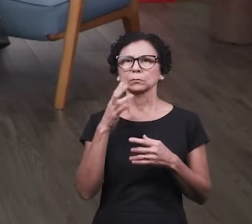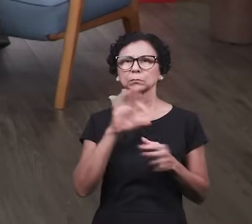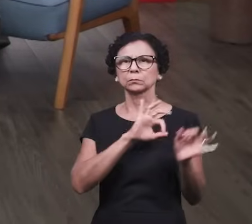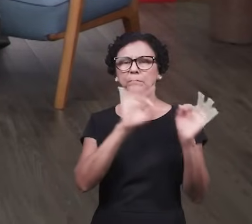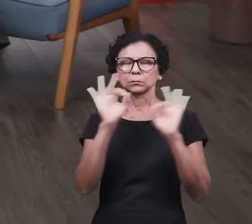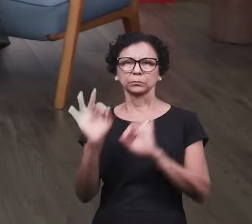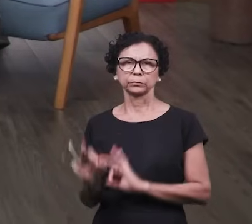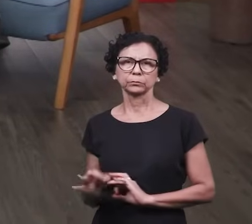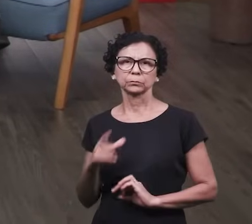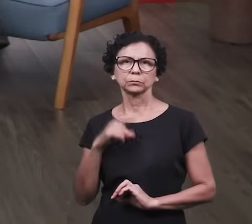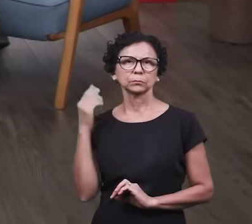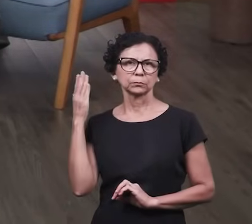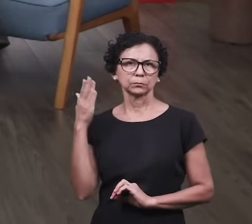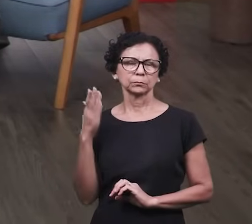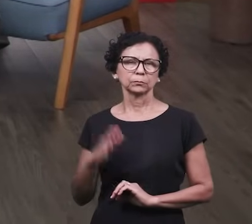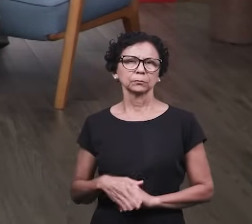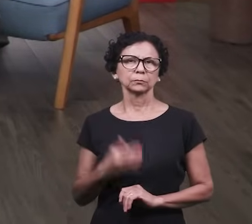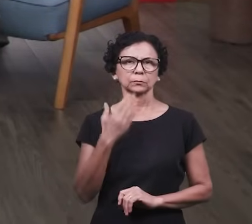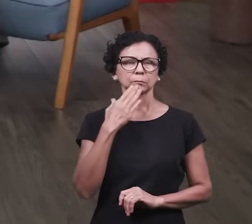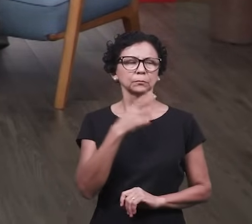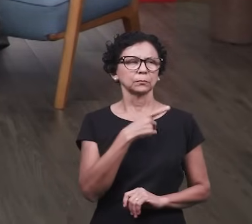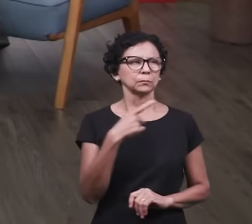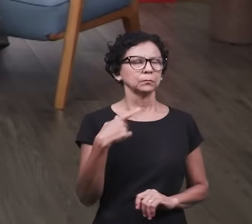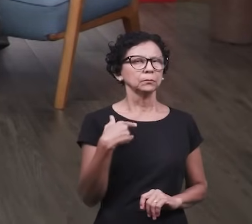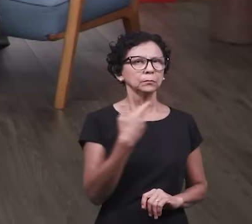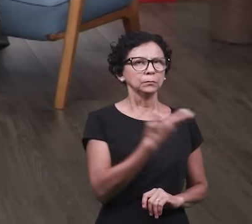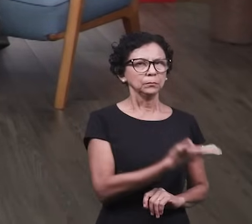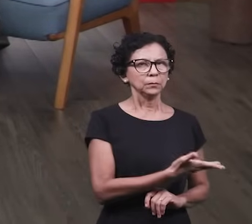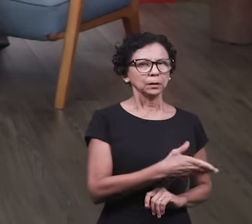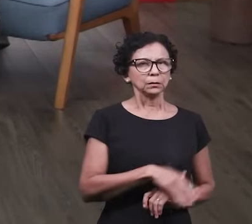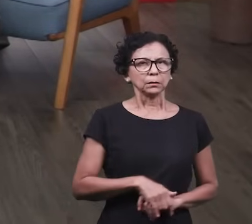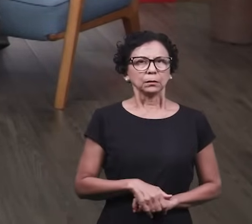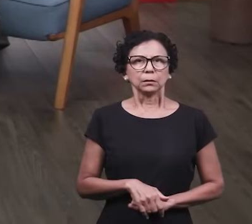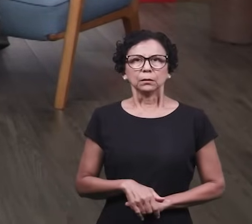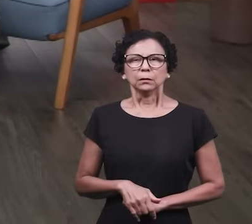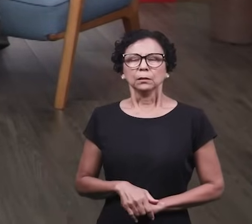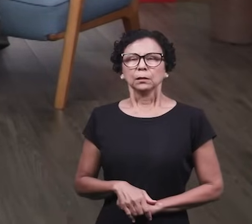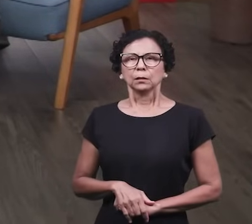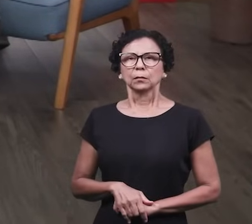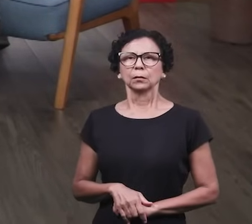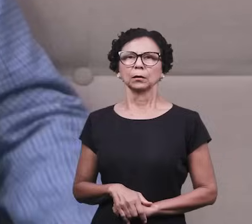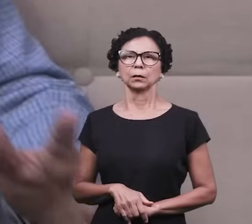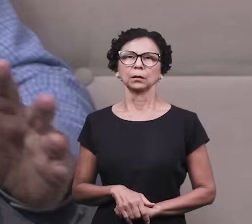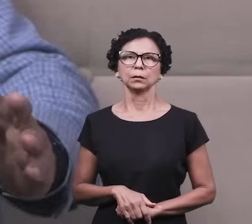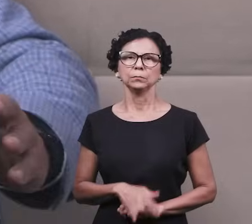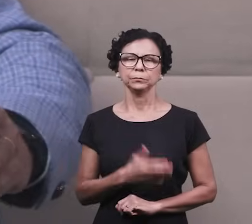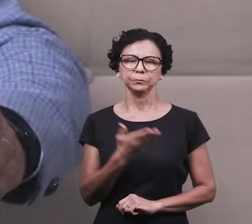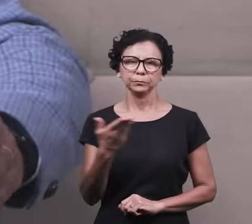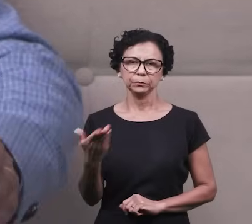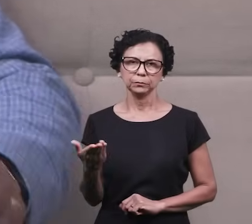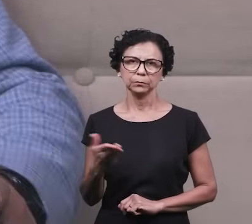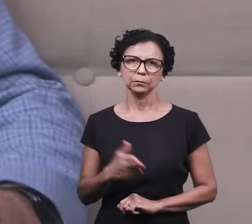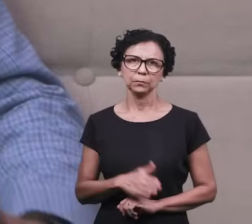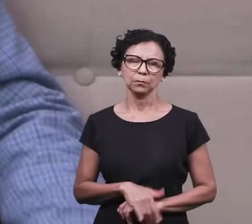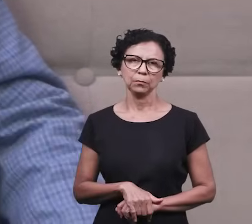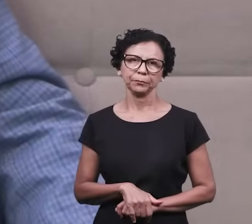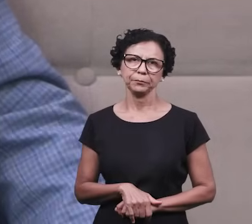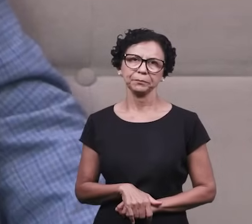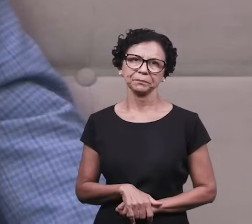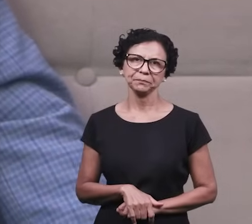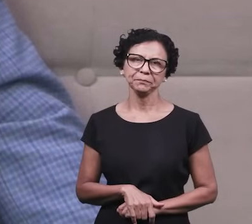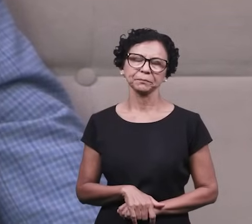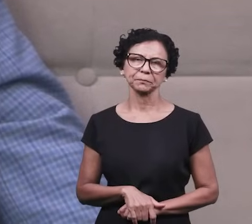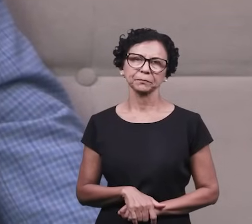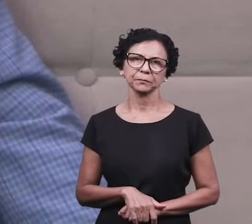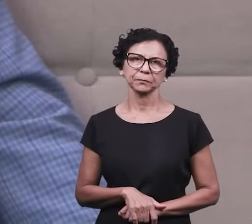você e nós vamos pedir ao pastor Daniel para trazer essa palavra final para os nossos irmãos. Queridos, a